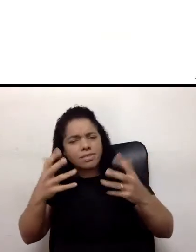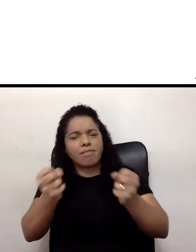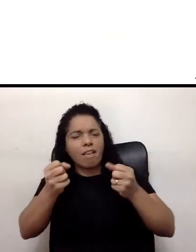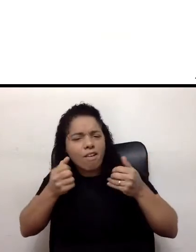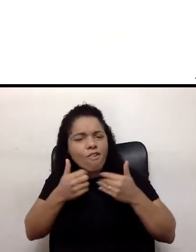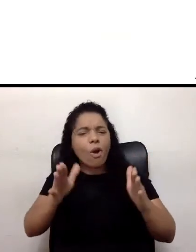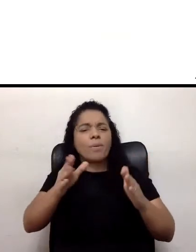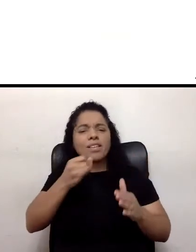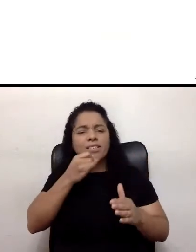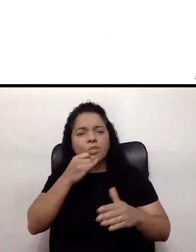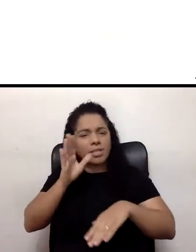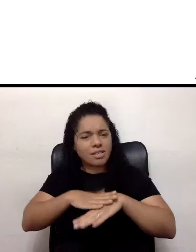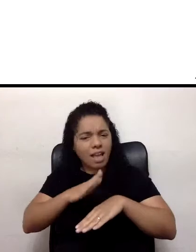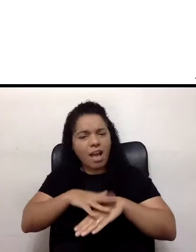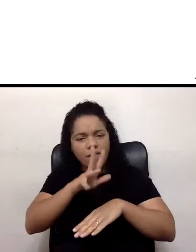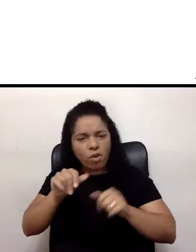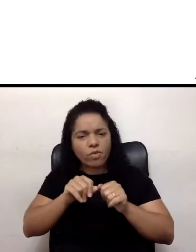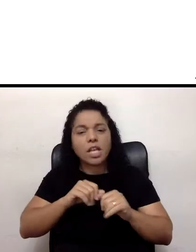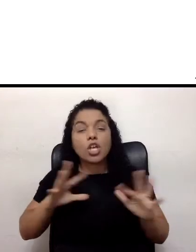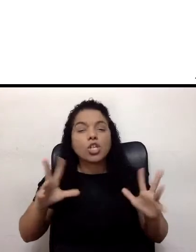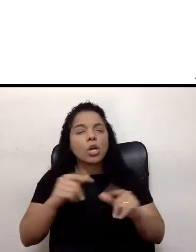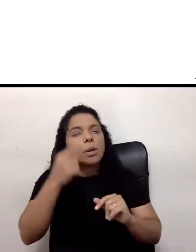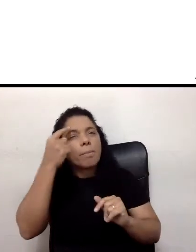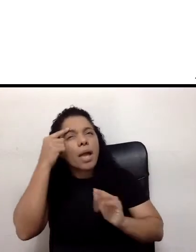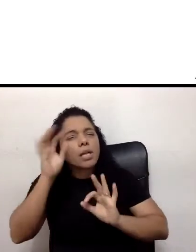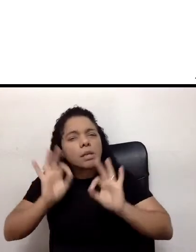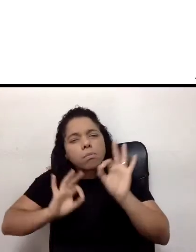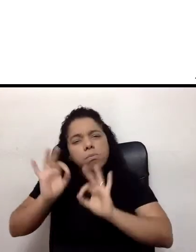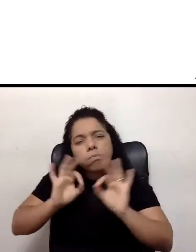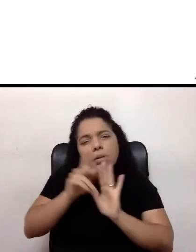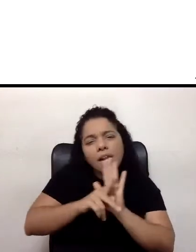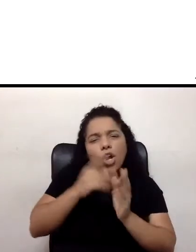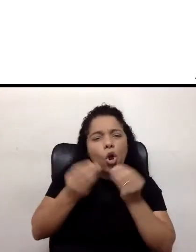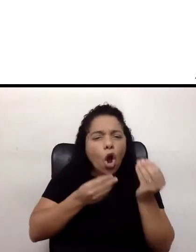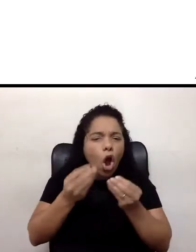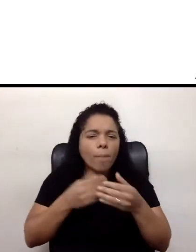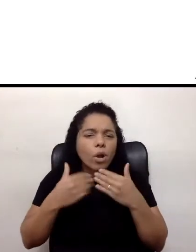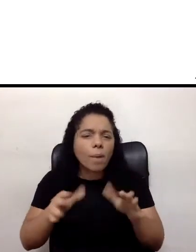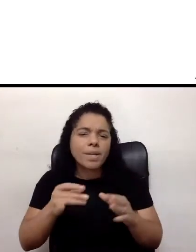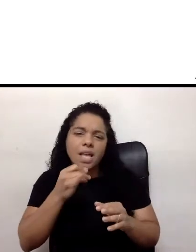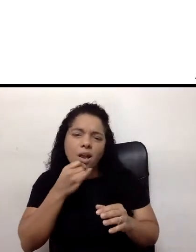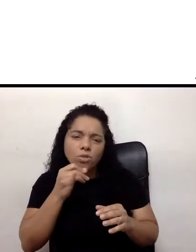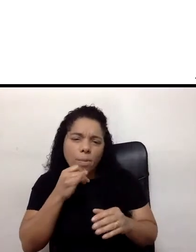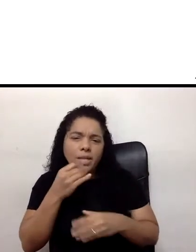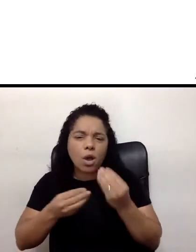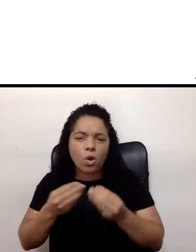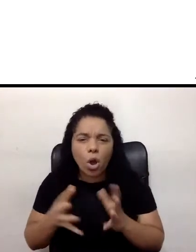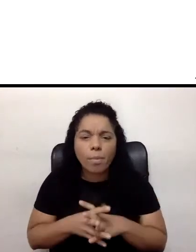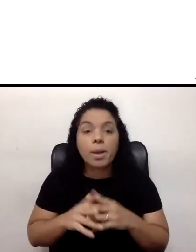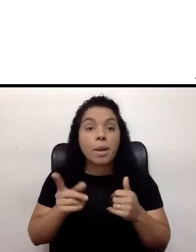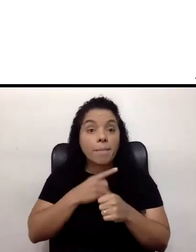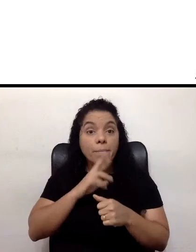automatizar. Todo mundo pensa, monta o planejamento, por onde eu começo a automação? Em que pé que eu estou?